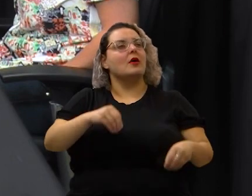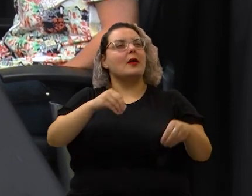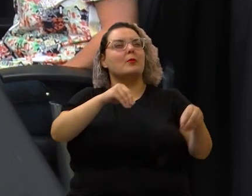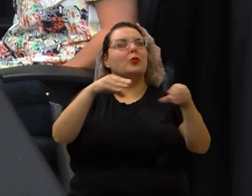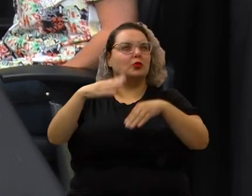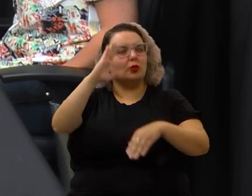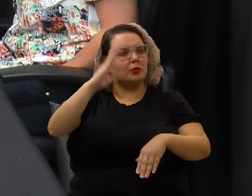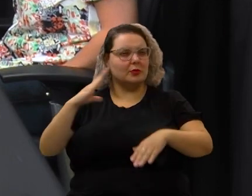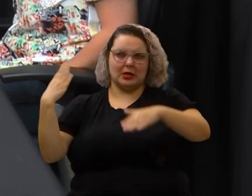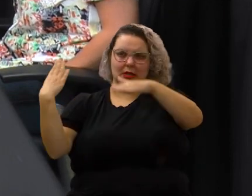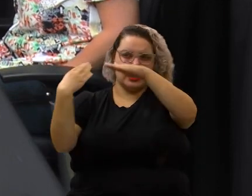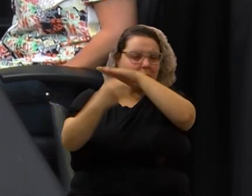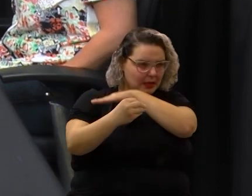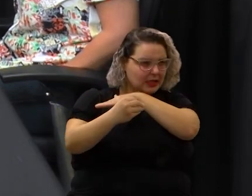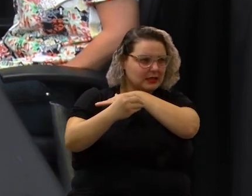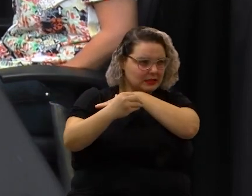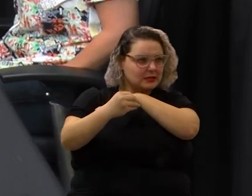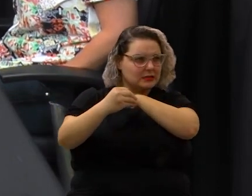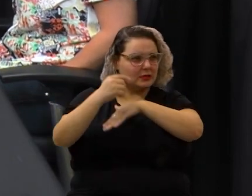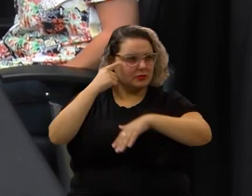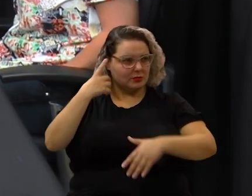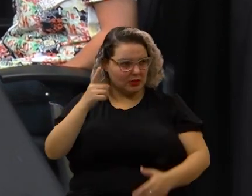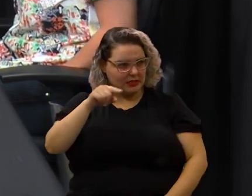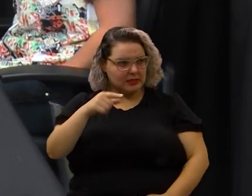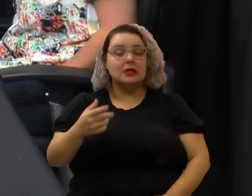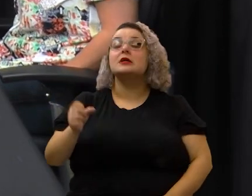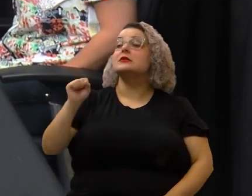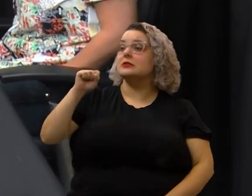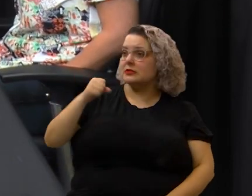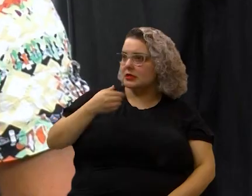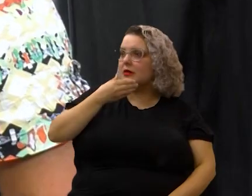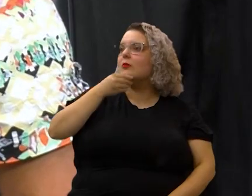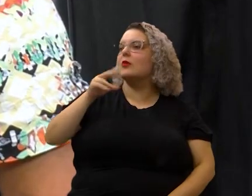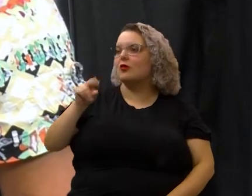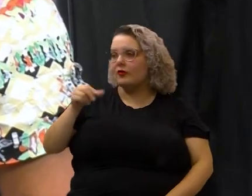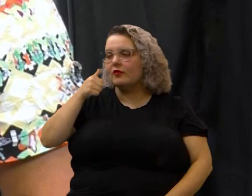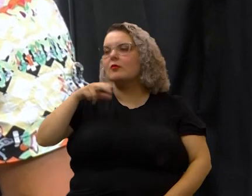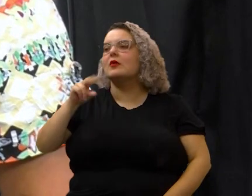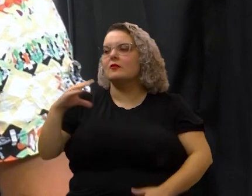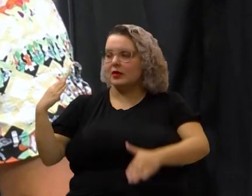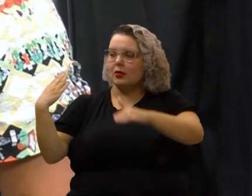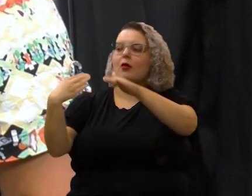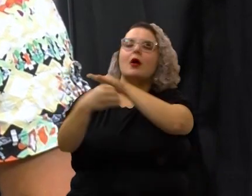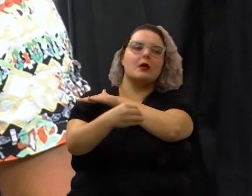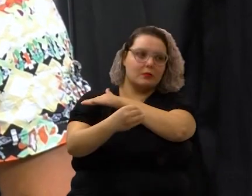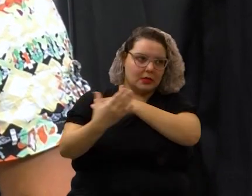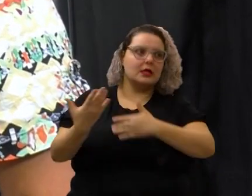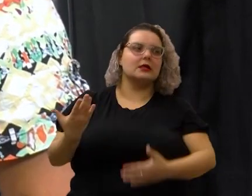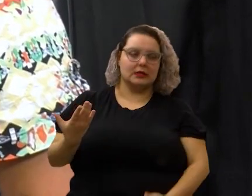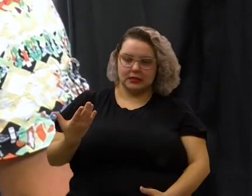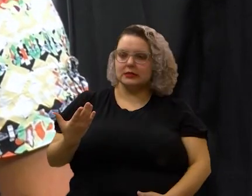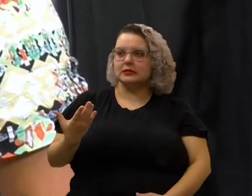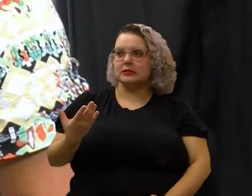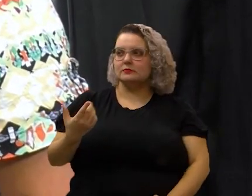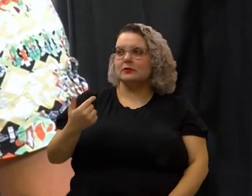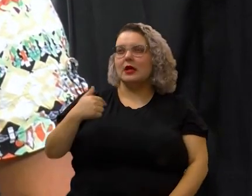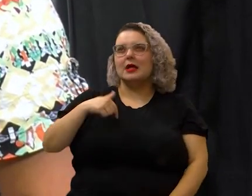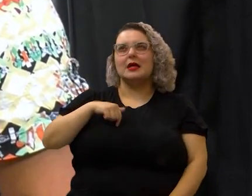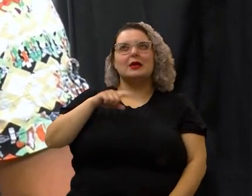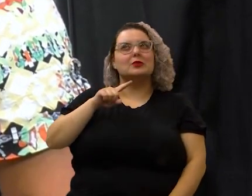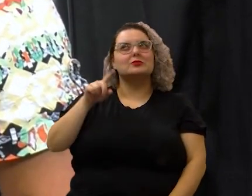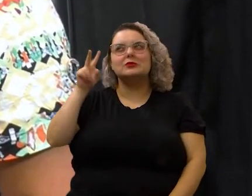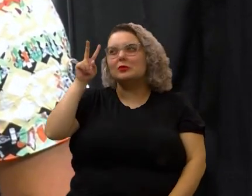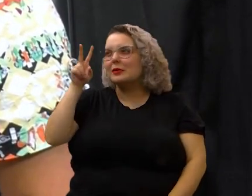imigração japonesa para cá, foi isso? Isso. Meus avós japoneses vieram para Sim. cá com a imigração. Eu não me